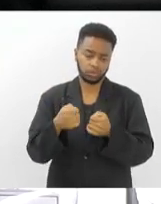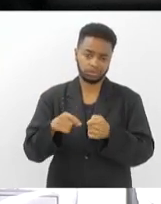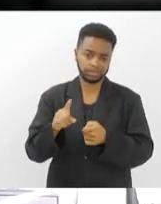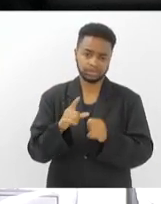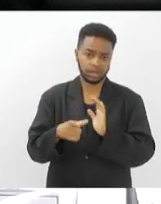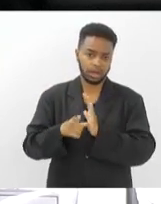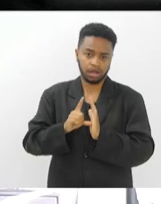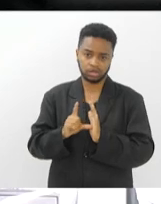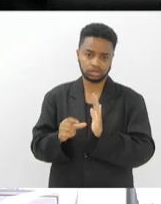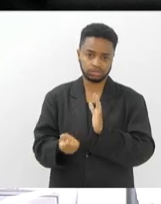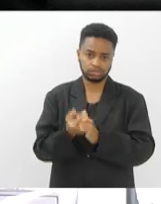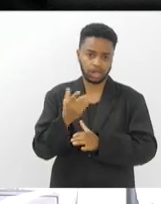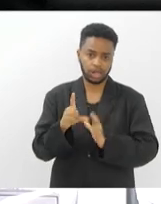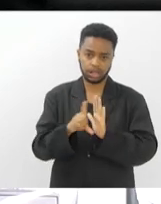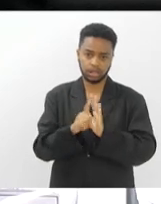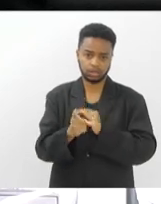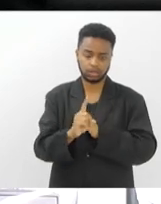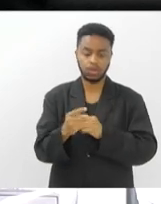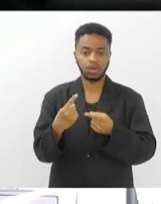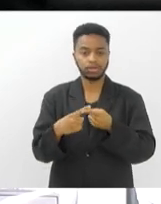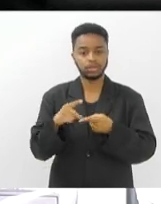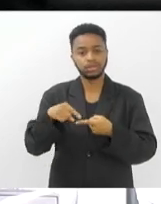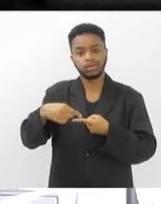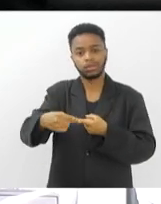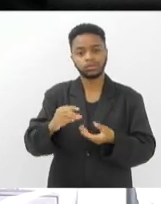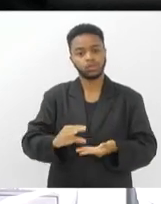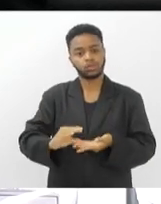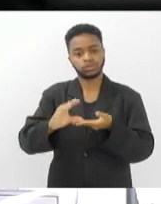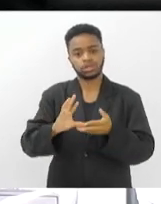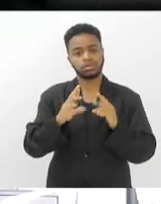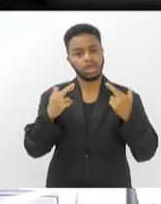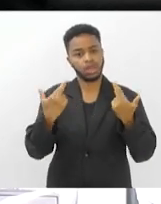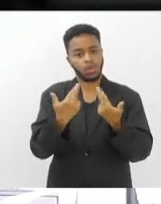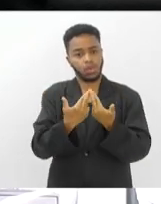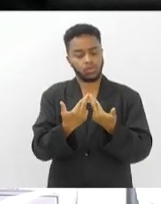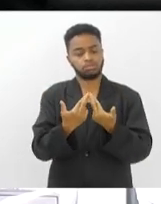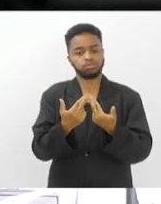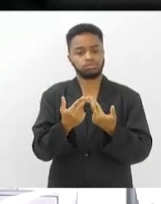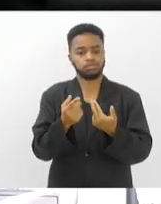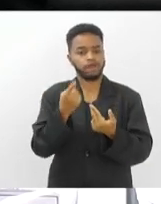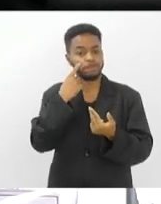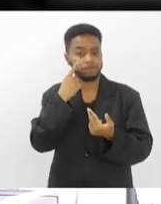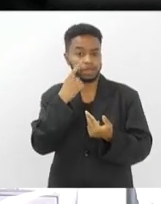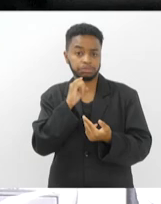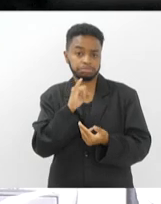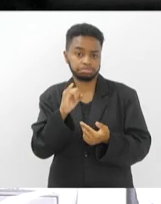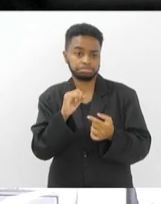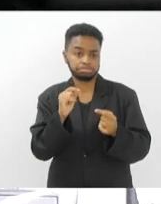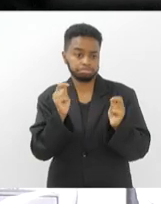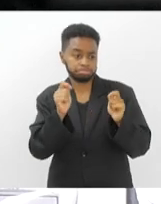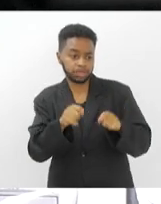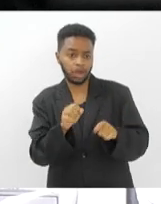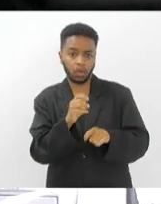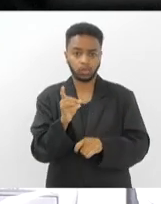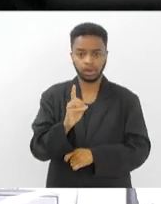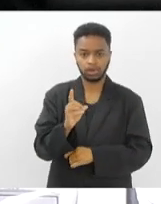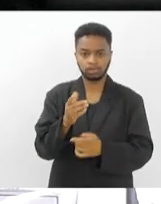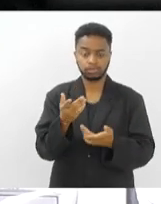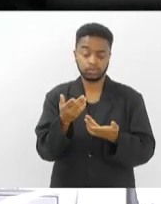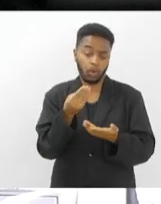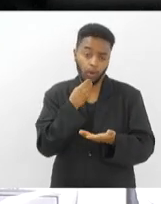antes da lei. Aí o conselho se reúne. Perfeito. E verifica se tem como. Evidentemente tem